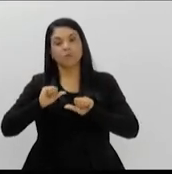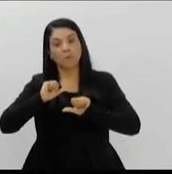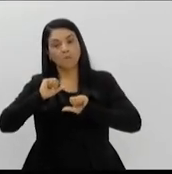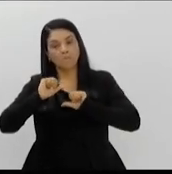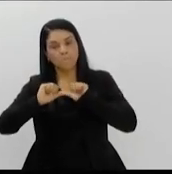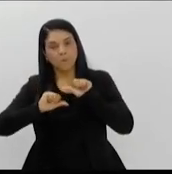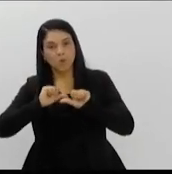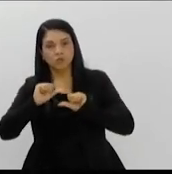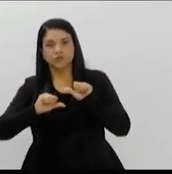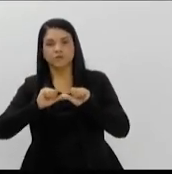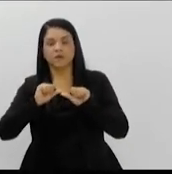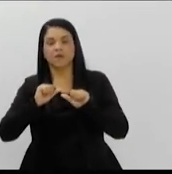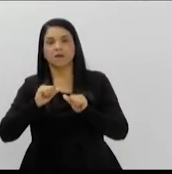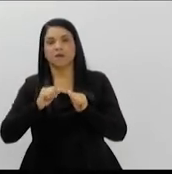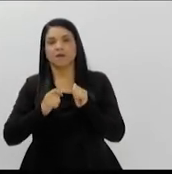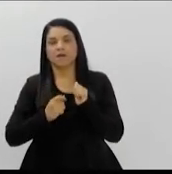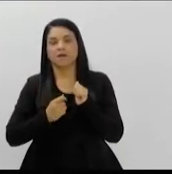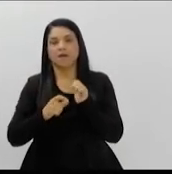modificar a LOA